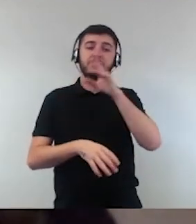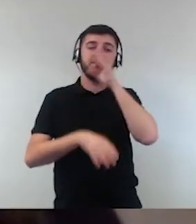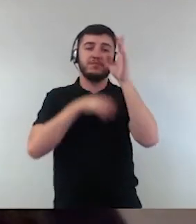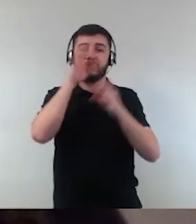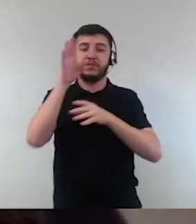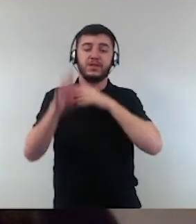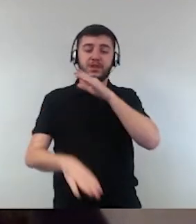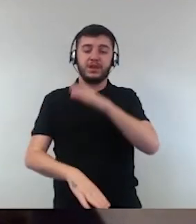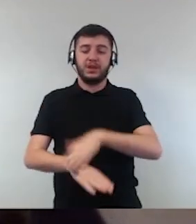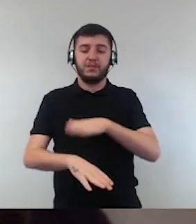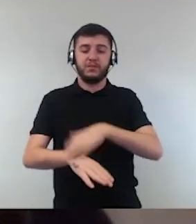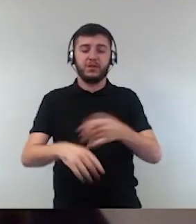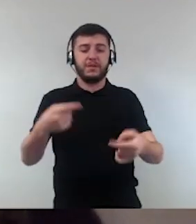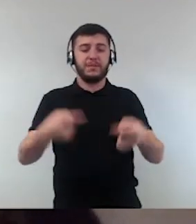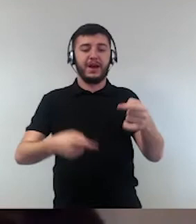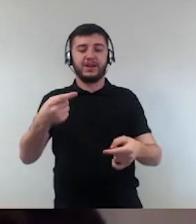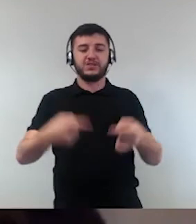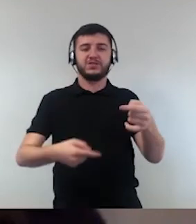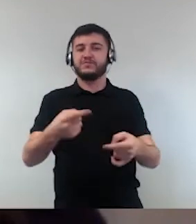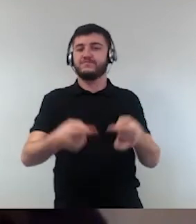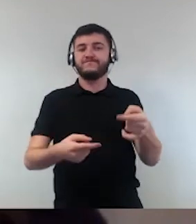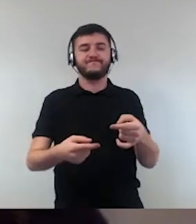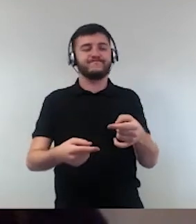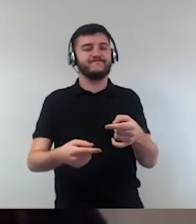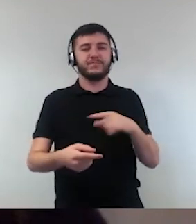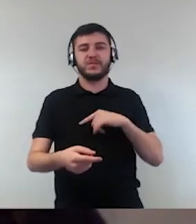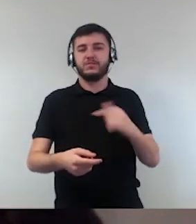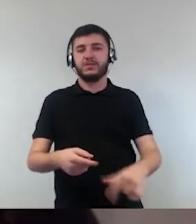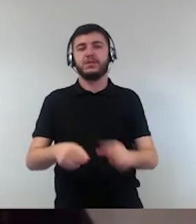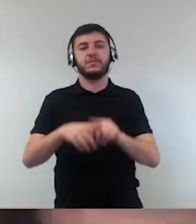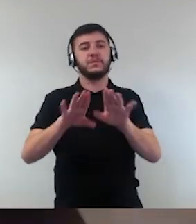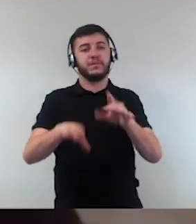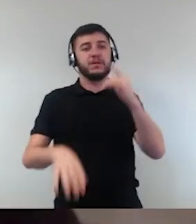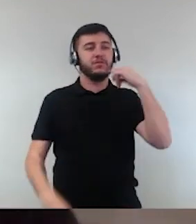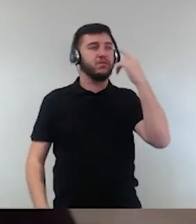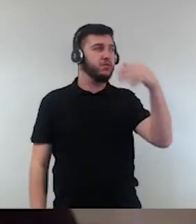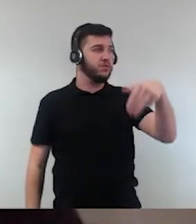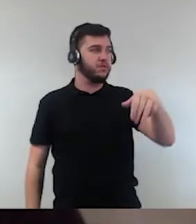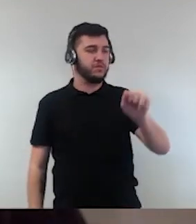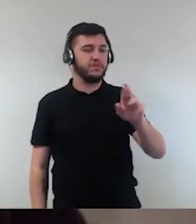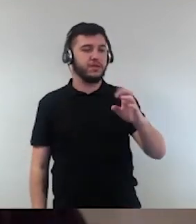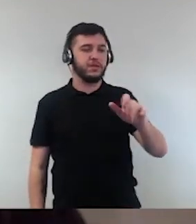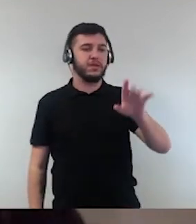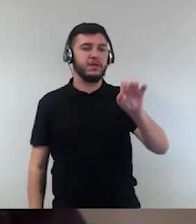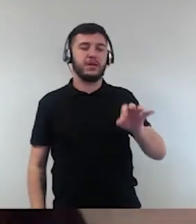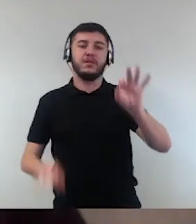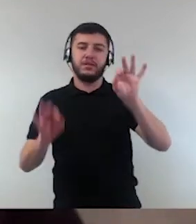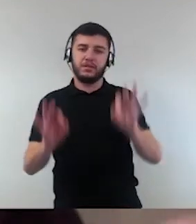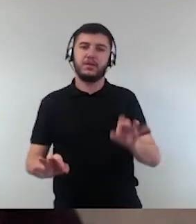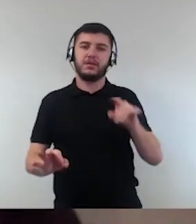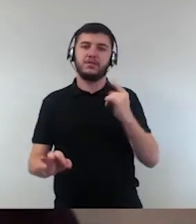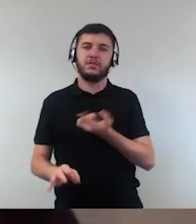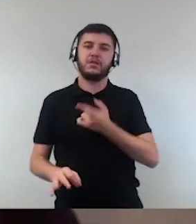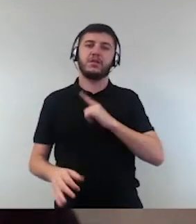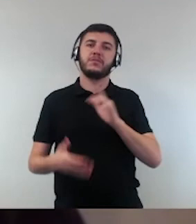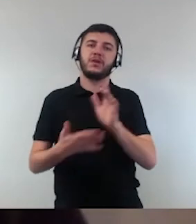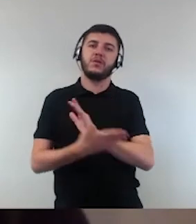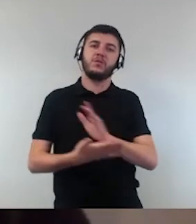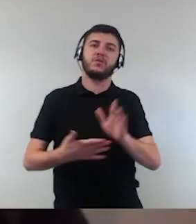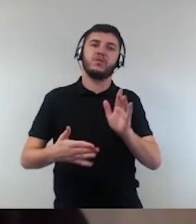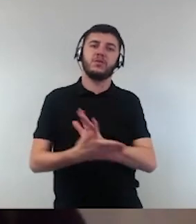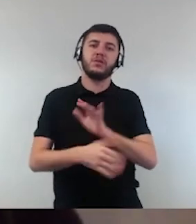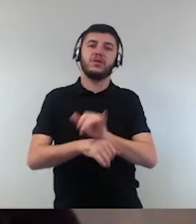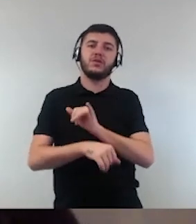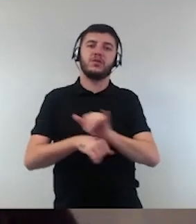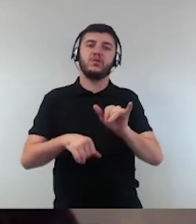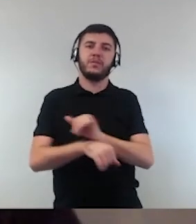poder debater tudo isso. Doutor Marcelo, de fato, nós temos alguns instrumentos, né? Nós temos mecanismos de negociação de